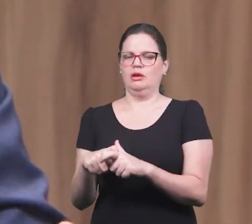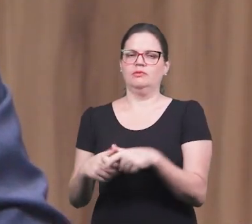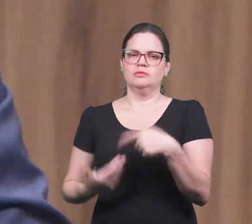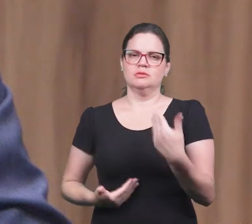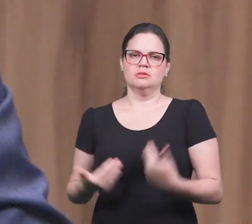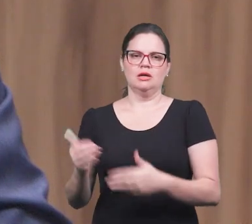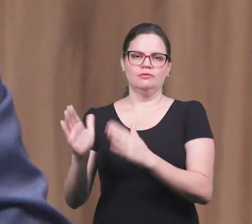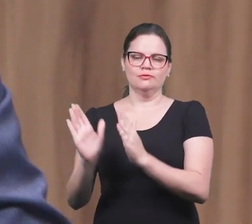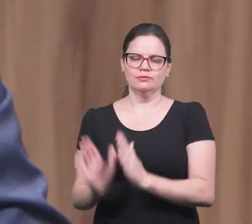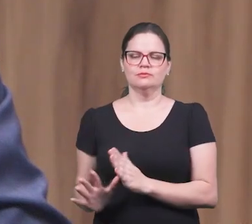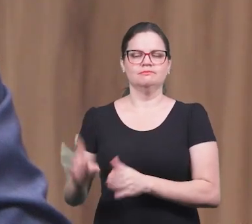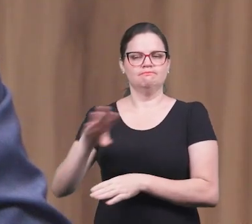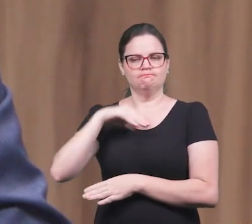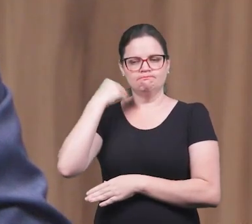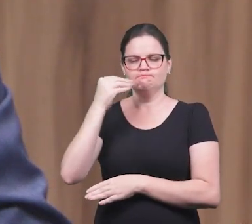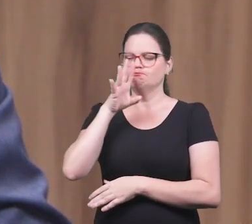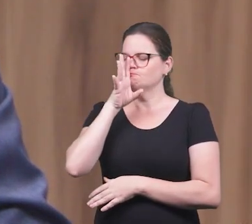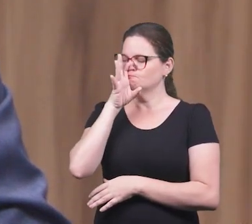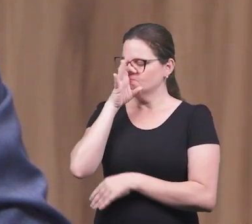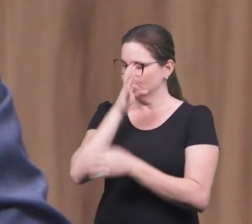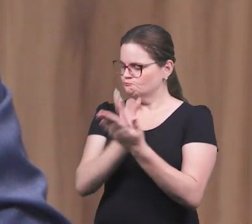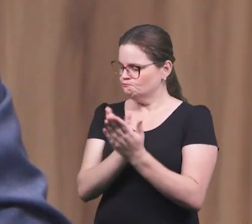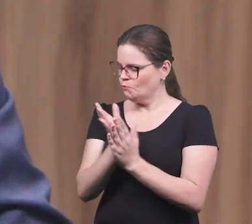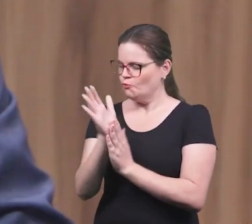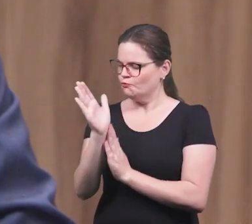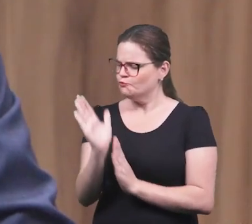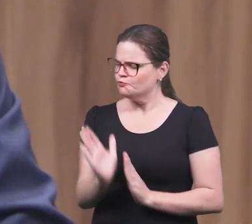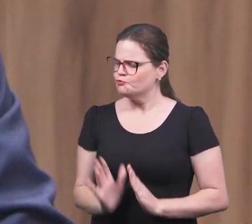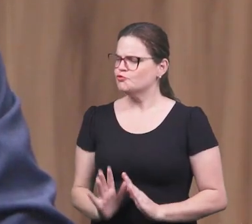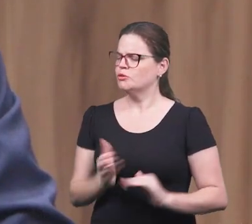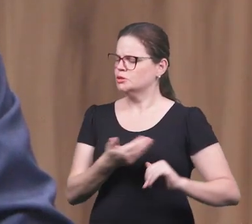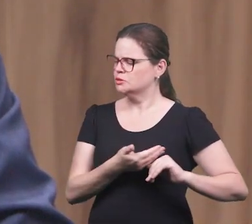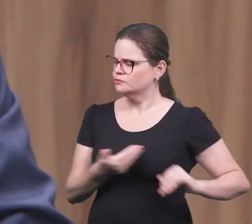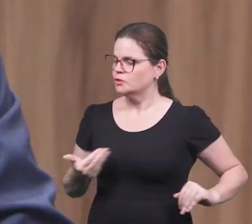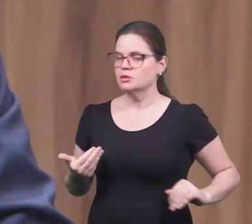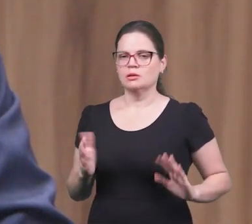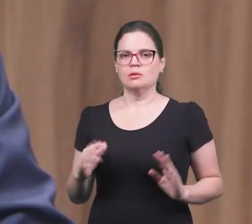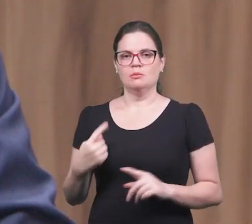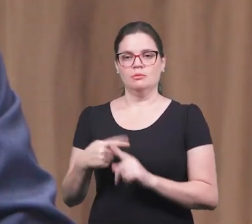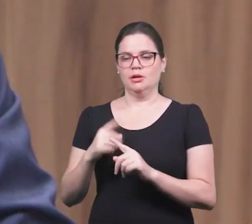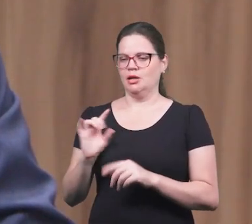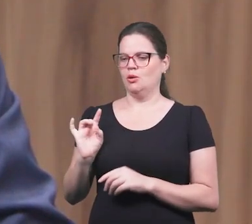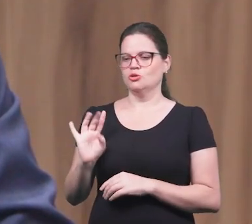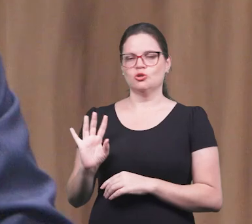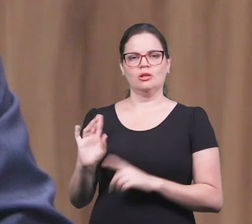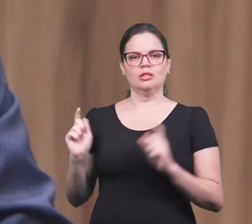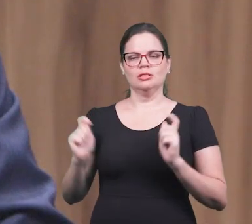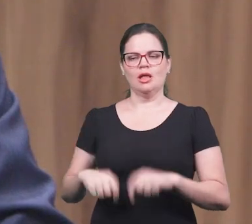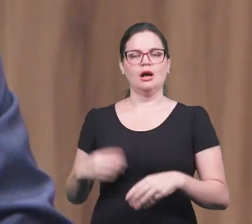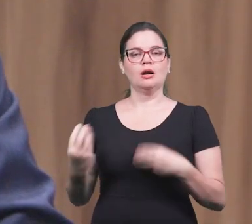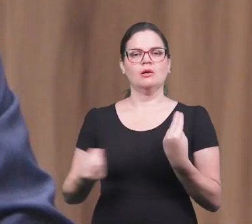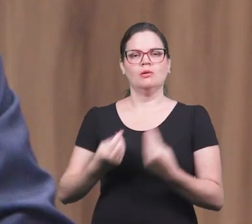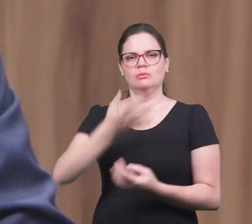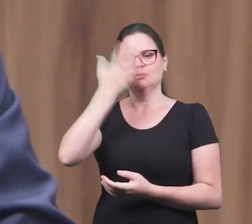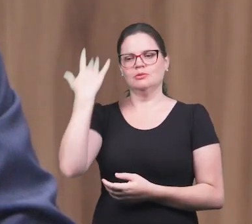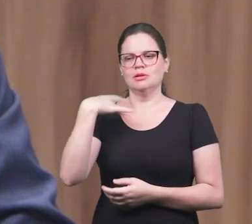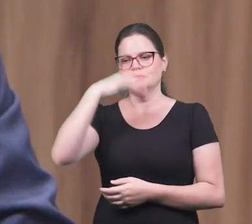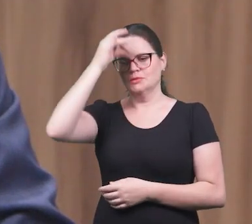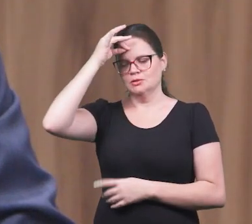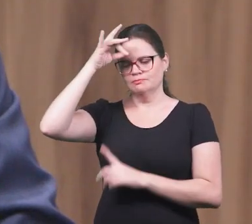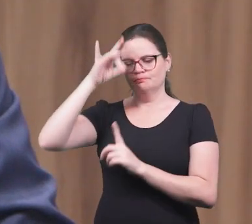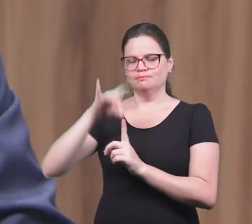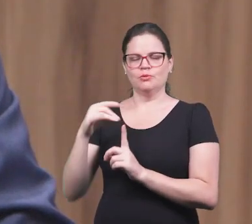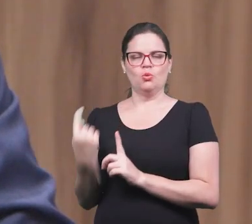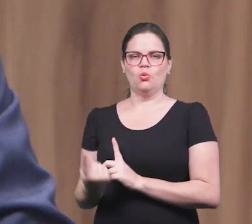uma experiência firme naquilo que só o Espírito Santo podia operar quando o homem privava as pessoas